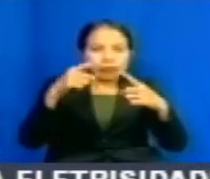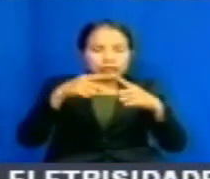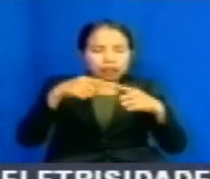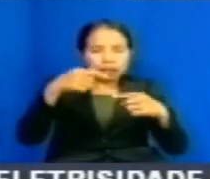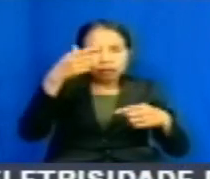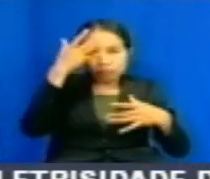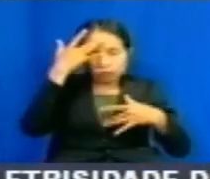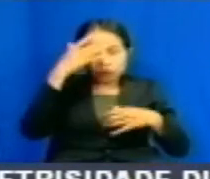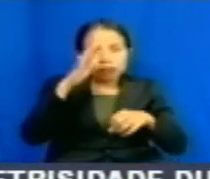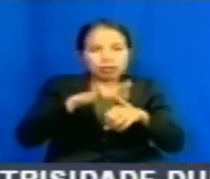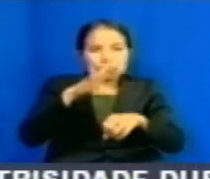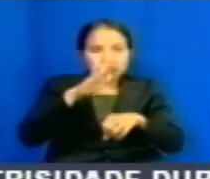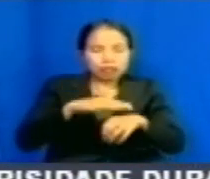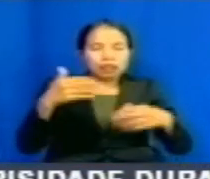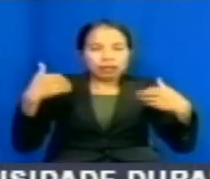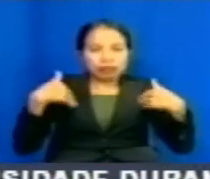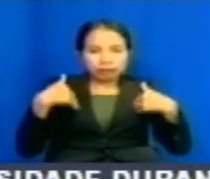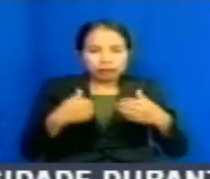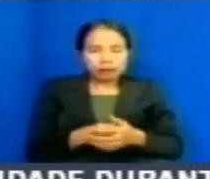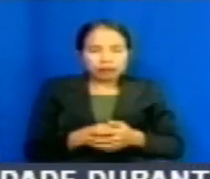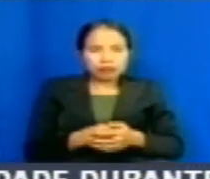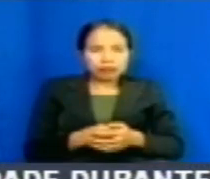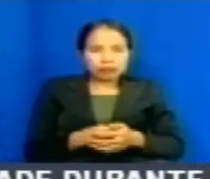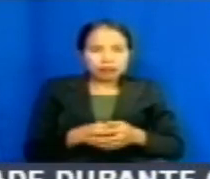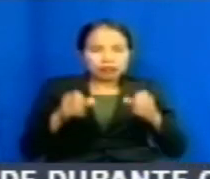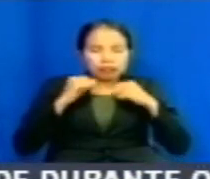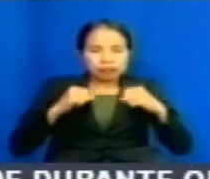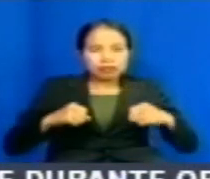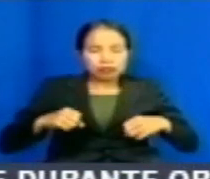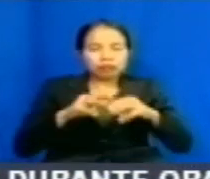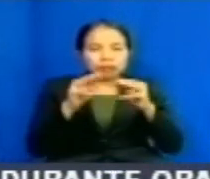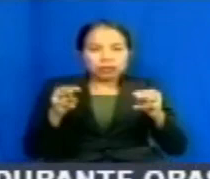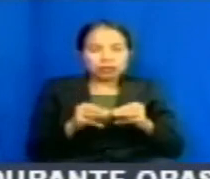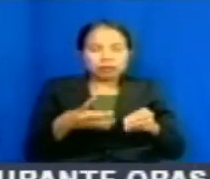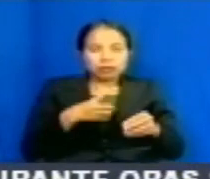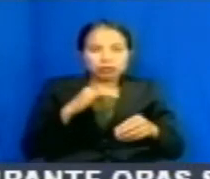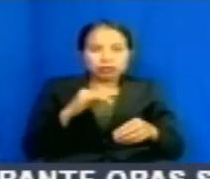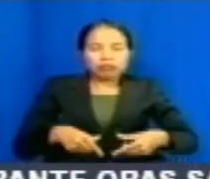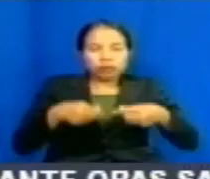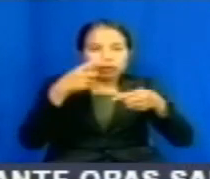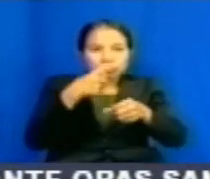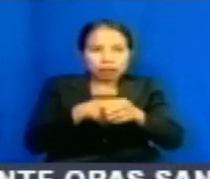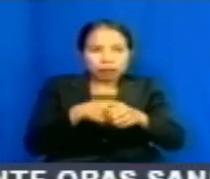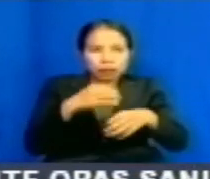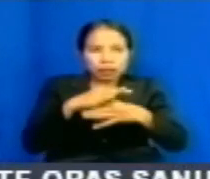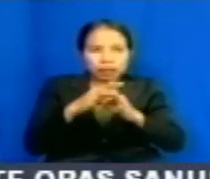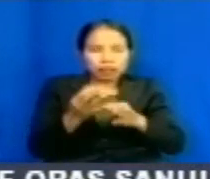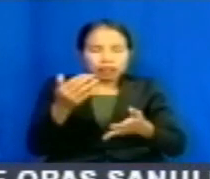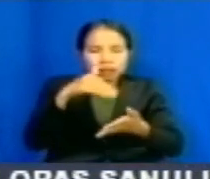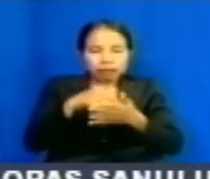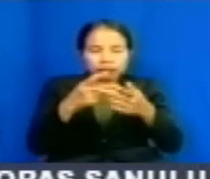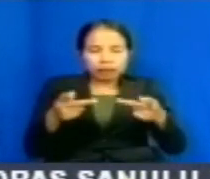dengue mosu. Saúde Município de Ili. Foi tempo para a tubela hara e fila fali fatin ne, por exemplo, ne